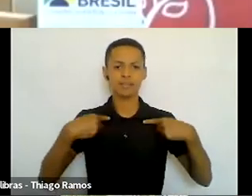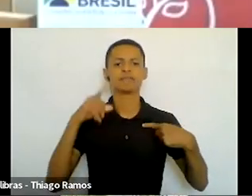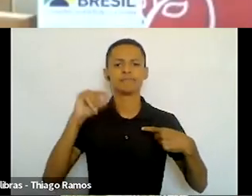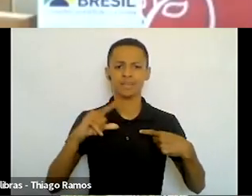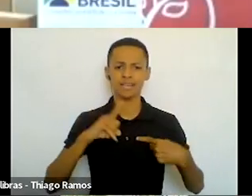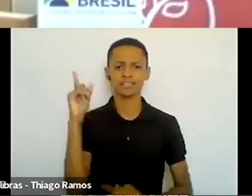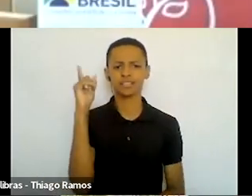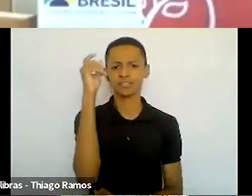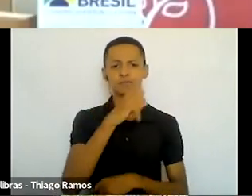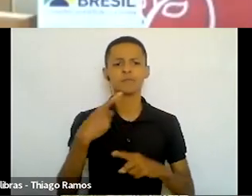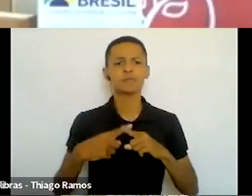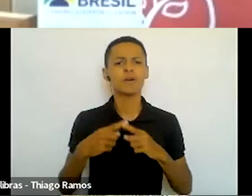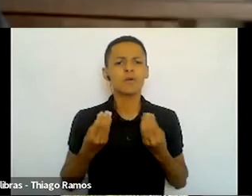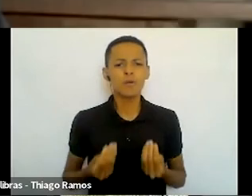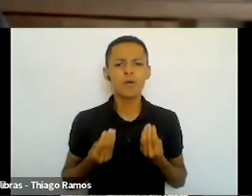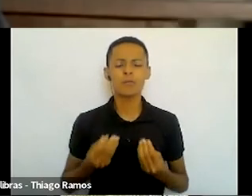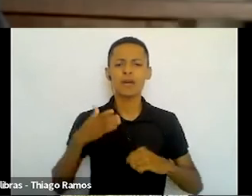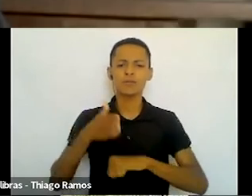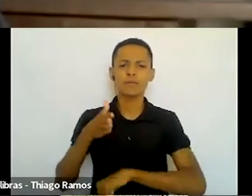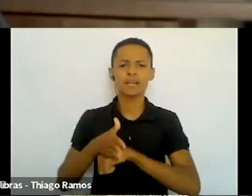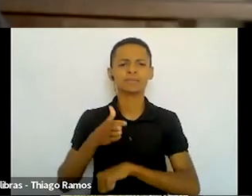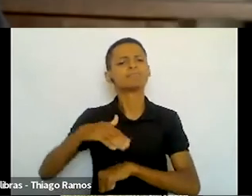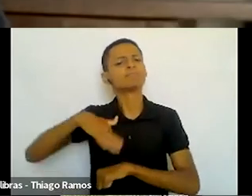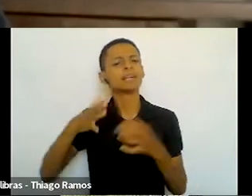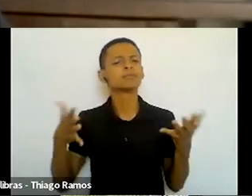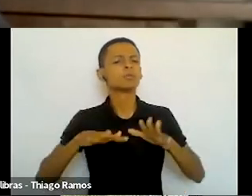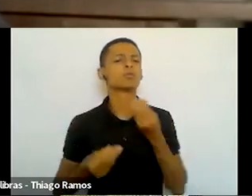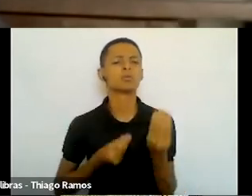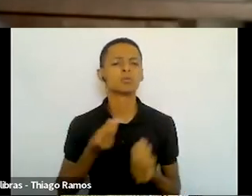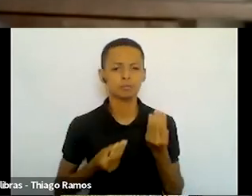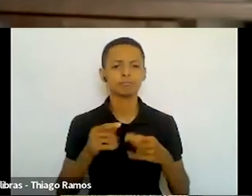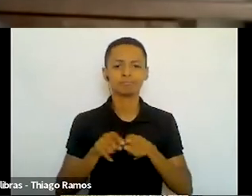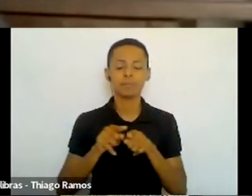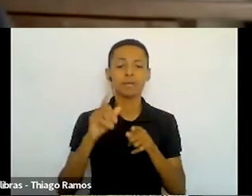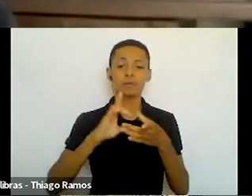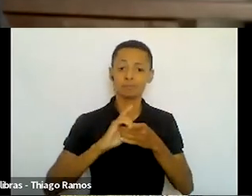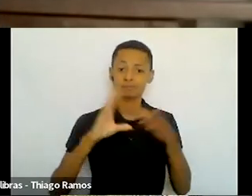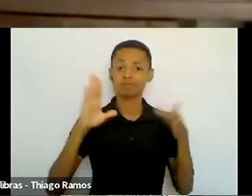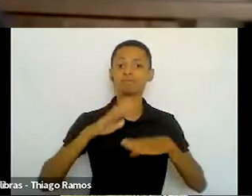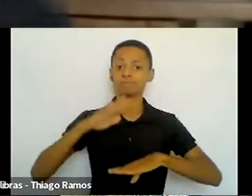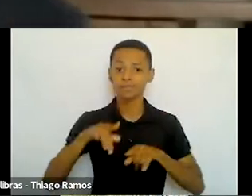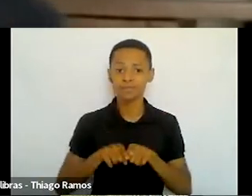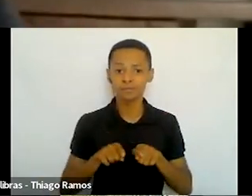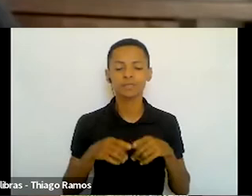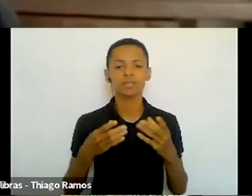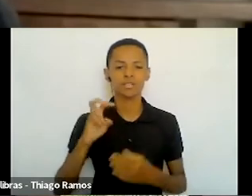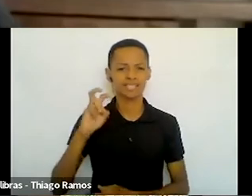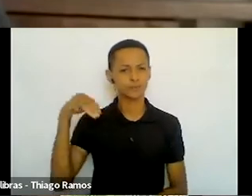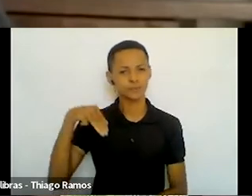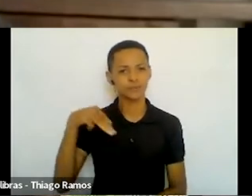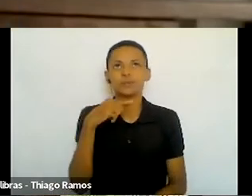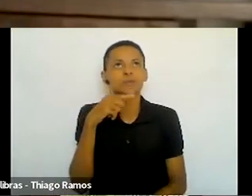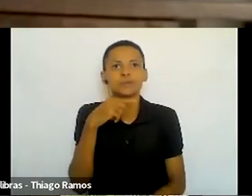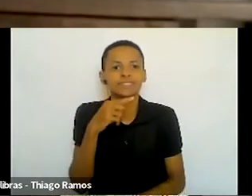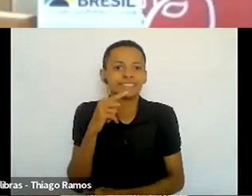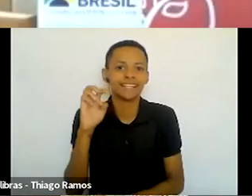né? Como falar numa participação mais inclusiva no sistema democrático. E em cinco minutos, lógico que a gente não vai conseguir fazer isso. Acho que nem em